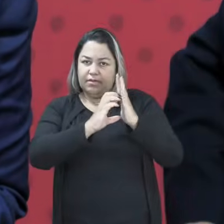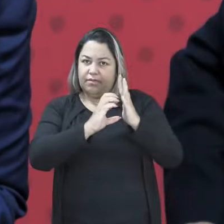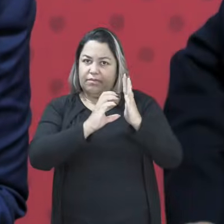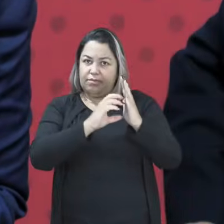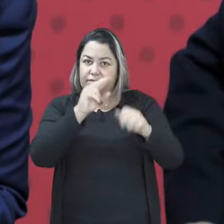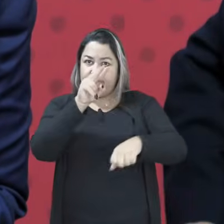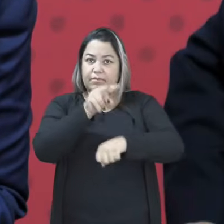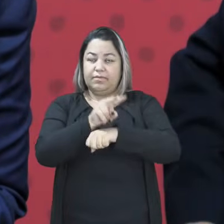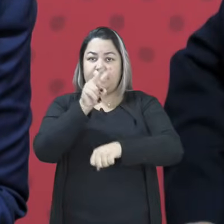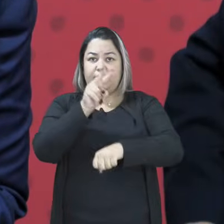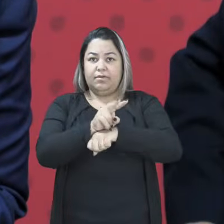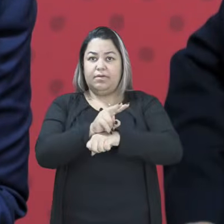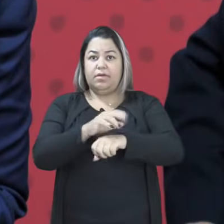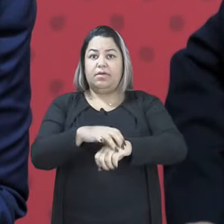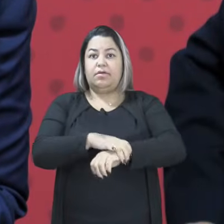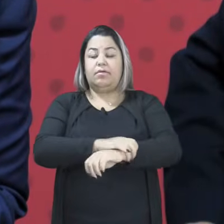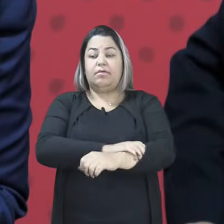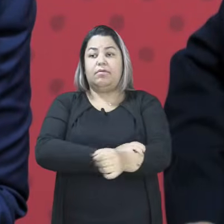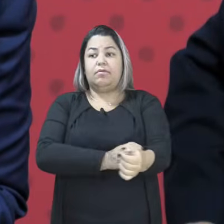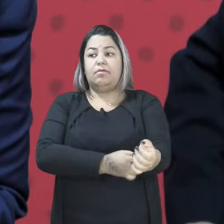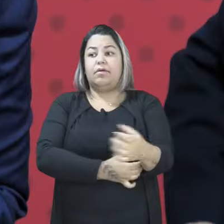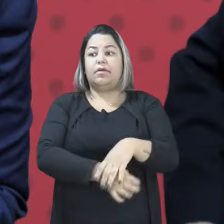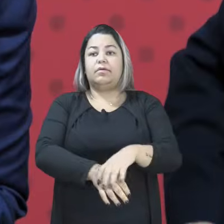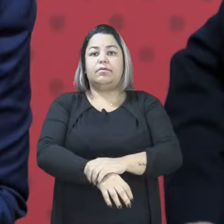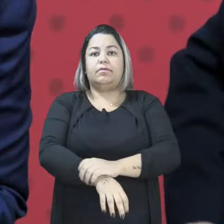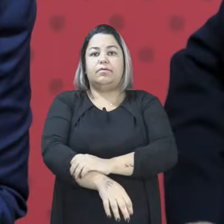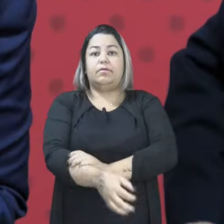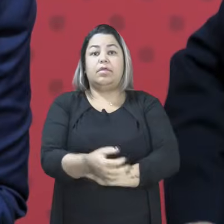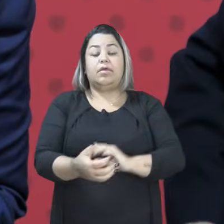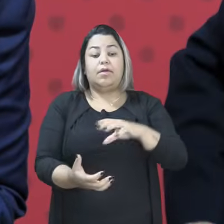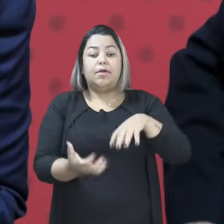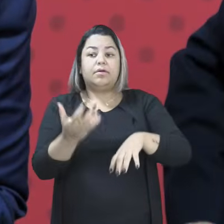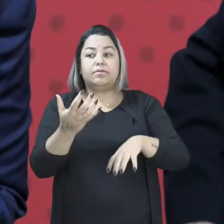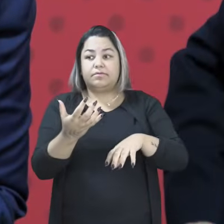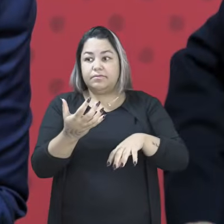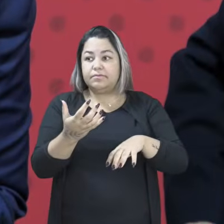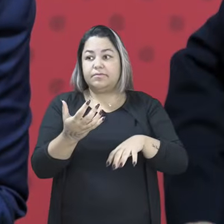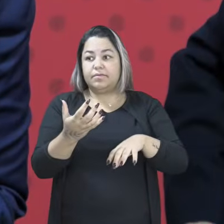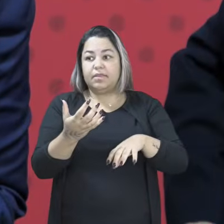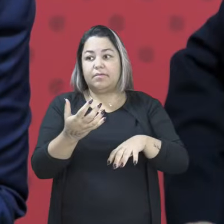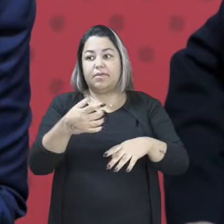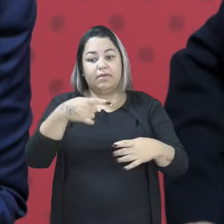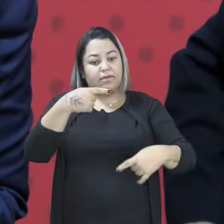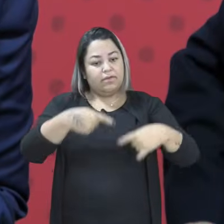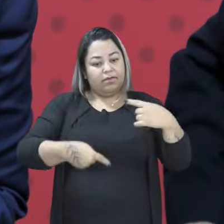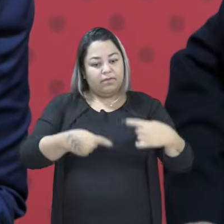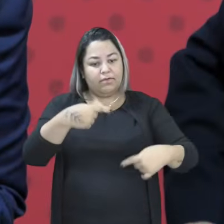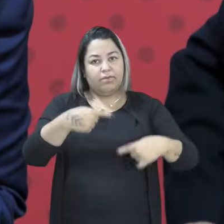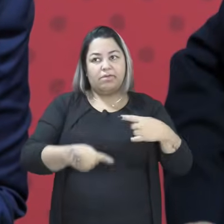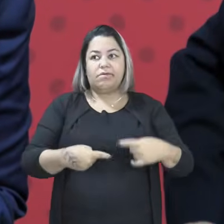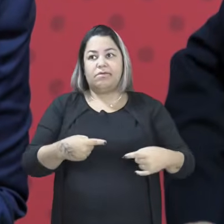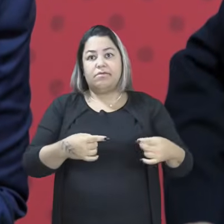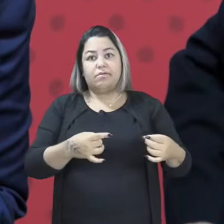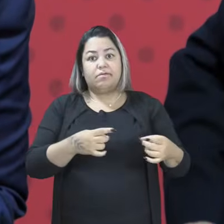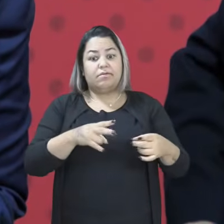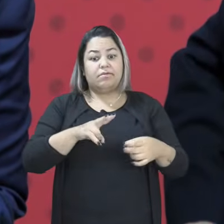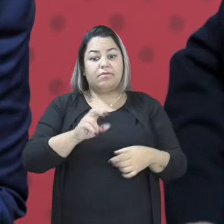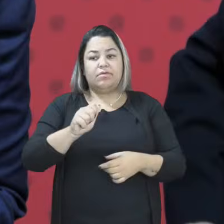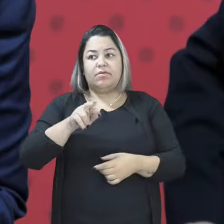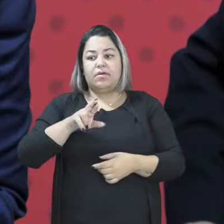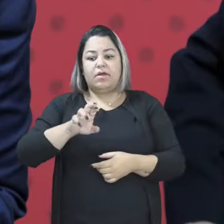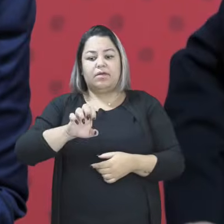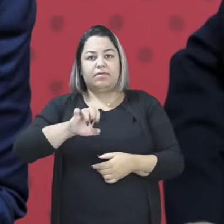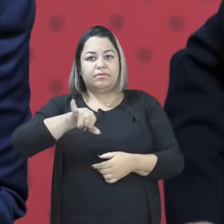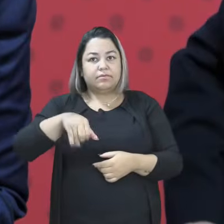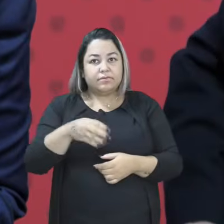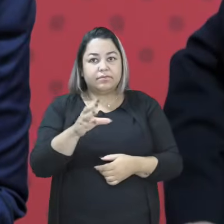o Congresso seja consumido por um debate de varejo, né, que os parlamentares